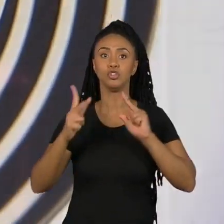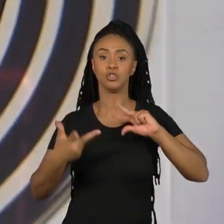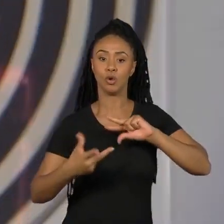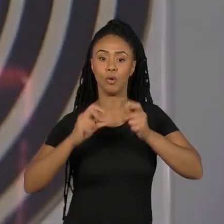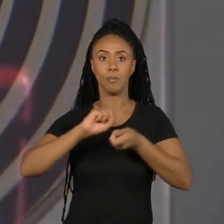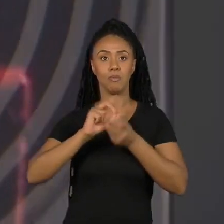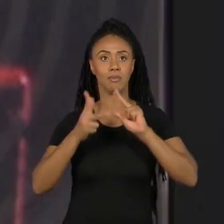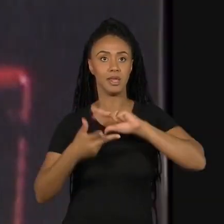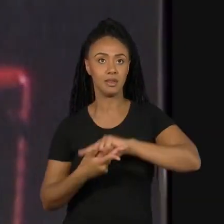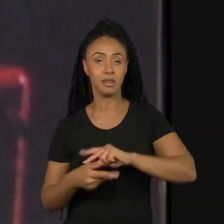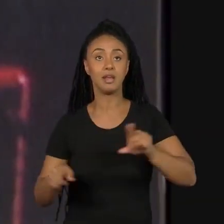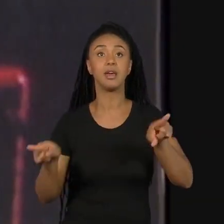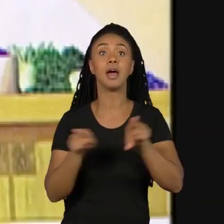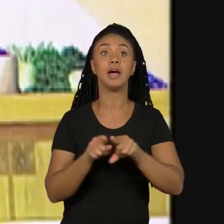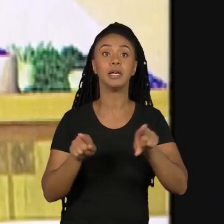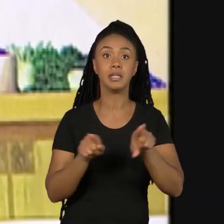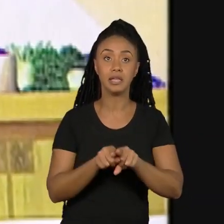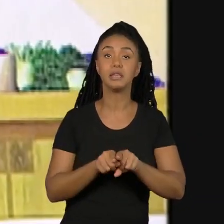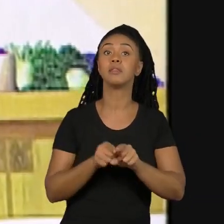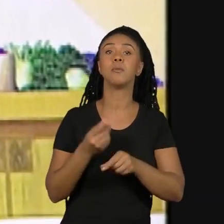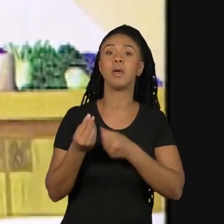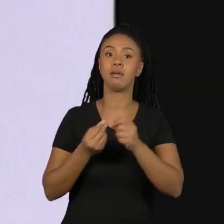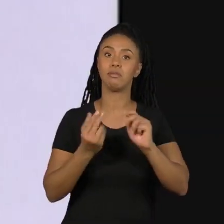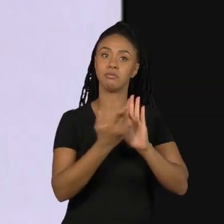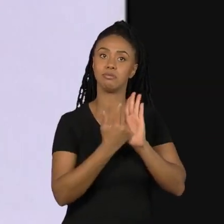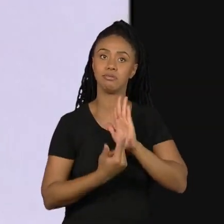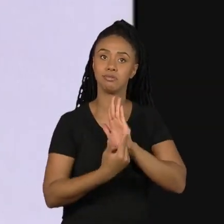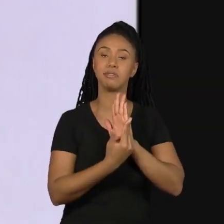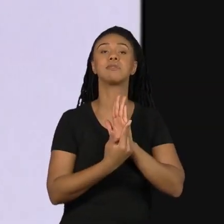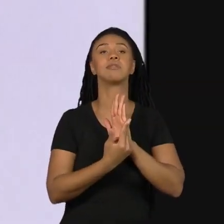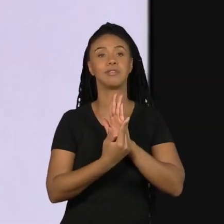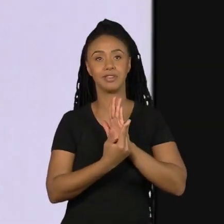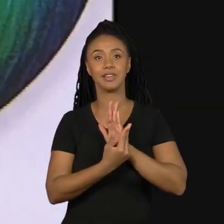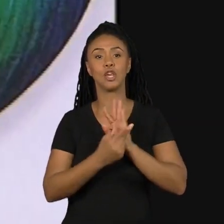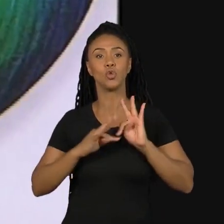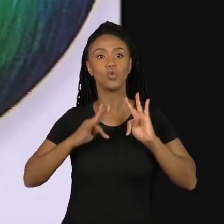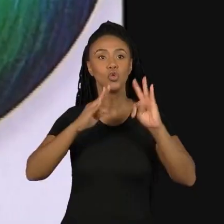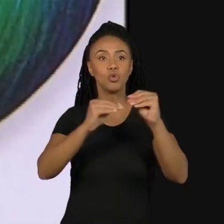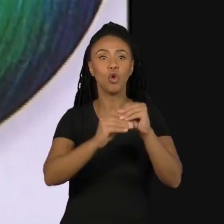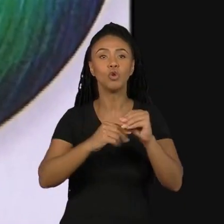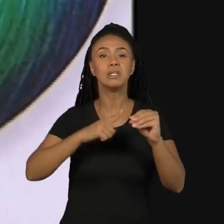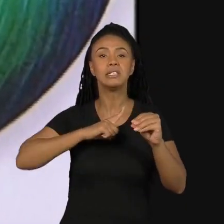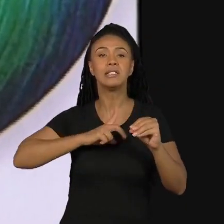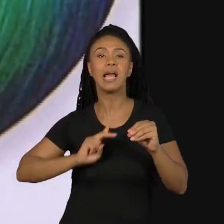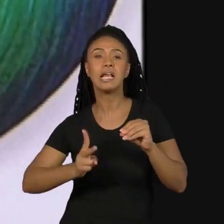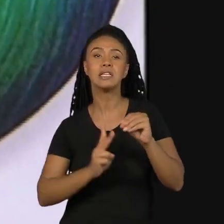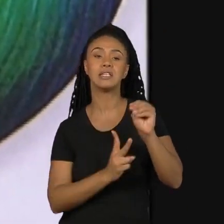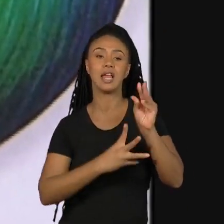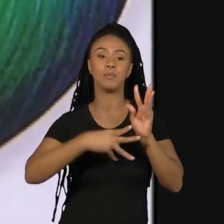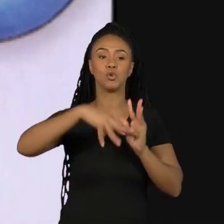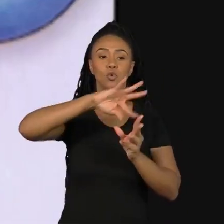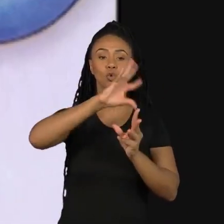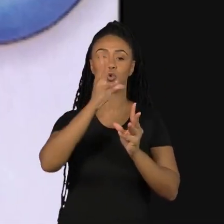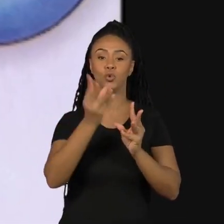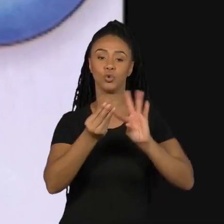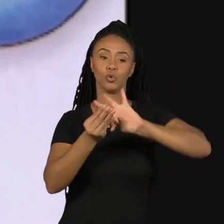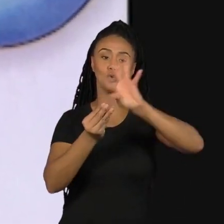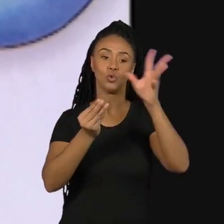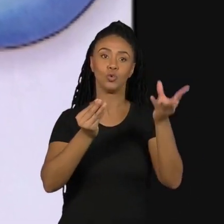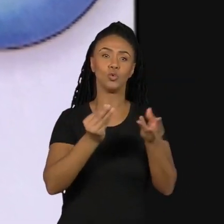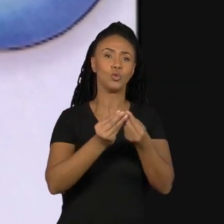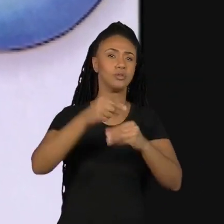áurea, que ele aplica nas suas obras, imprimindo em seus trabalhos uma forte conotação